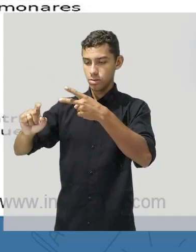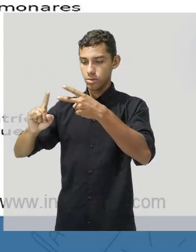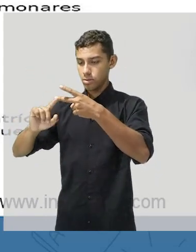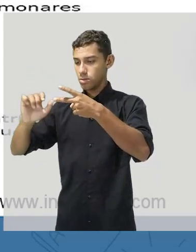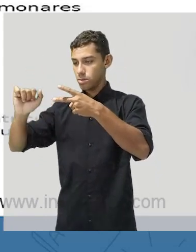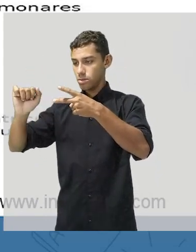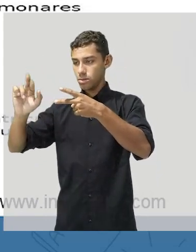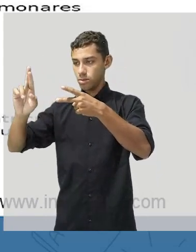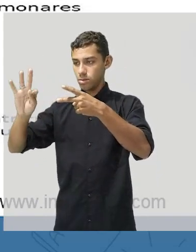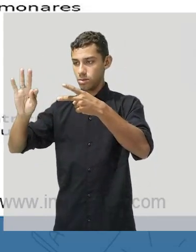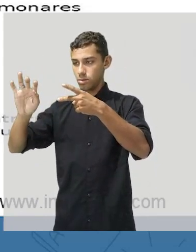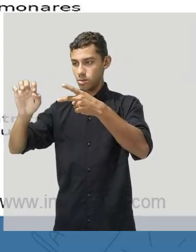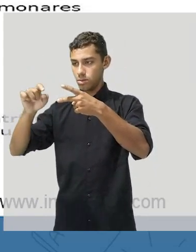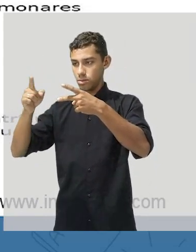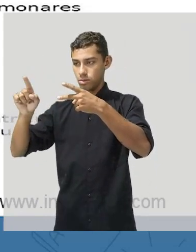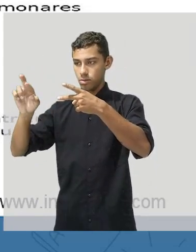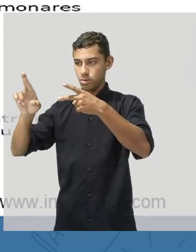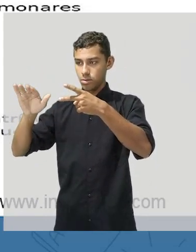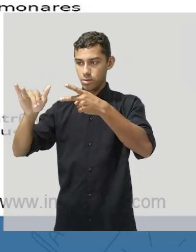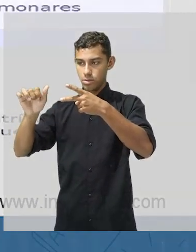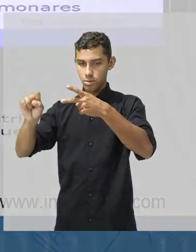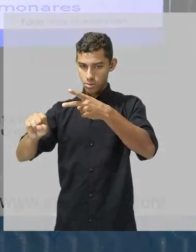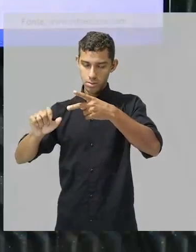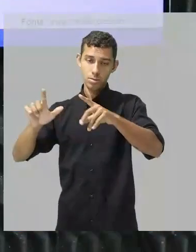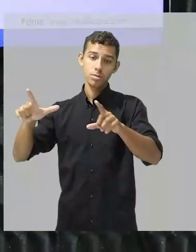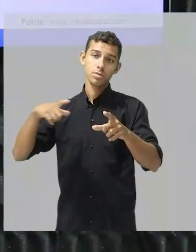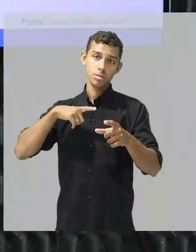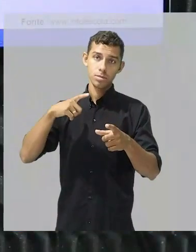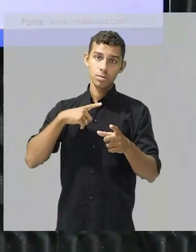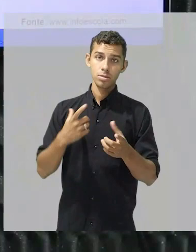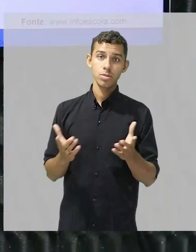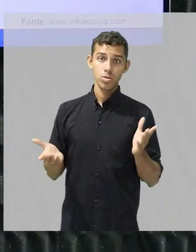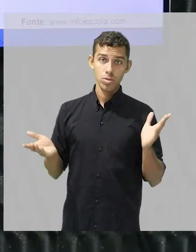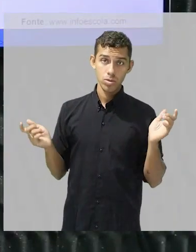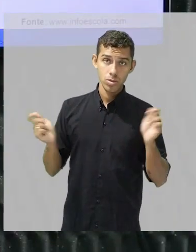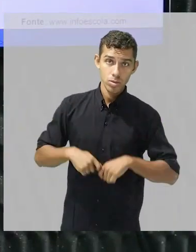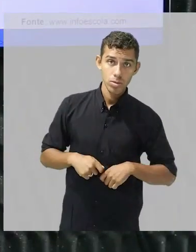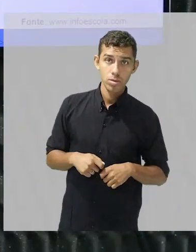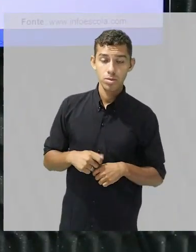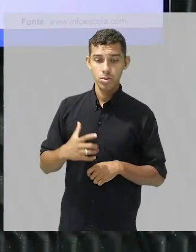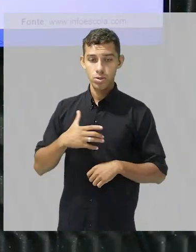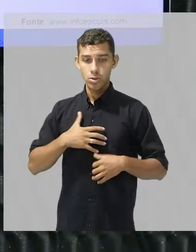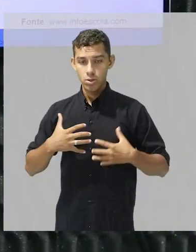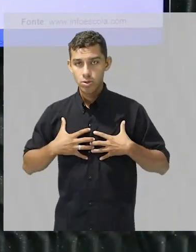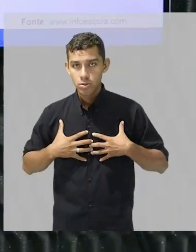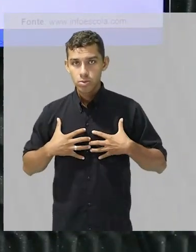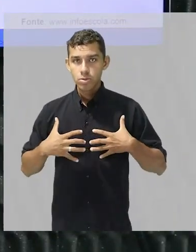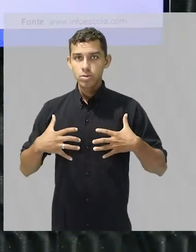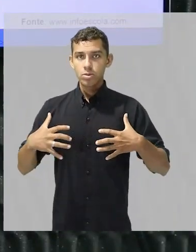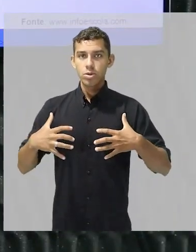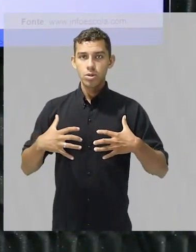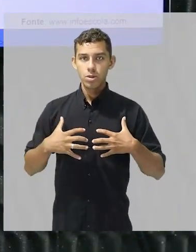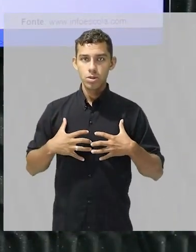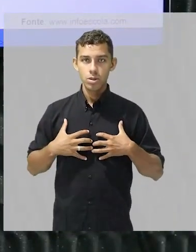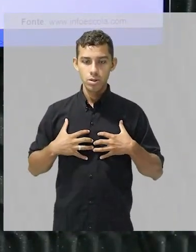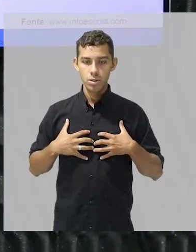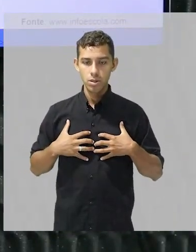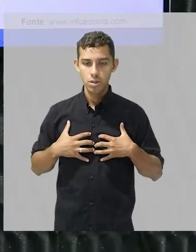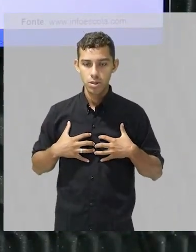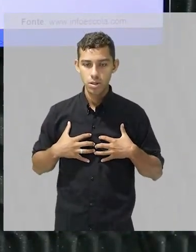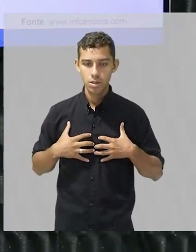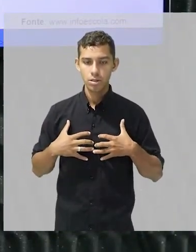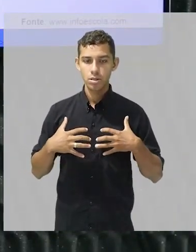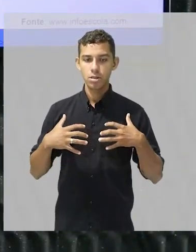né? Essas veias e essas artérias, elas, quando chegam nos pulmões ou nos